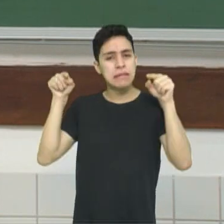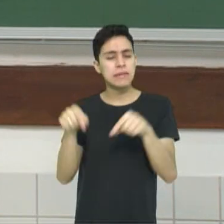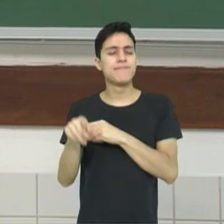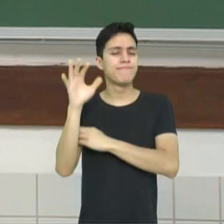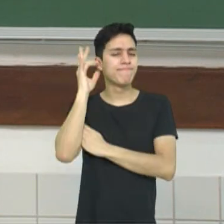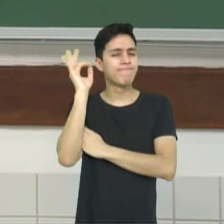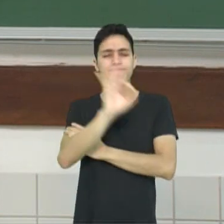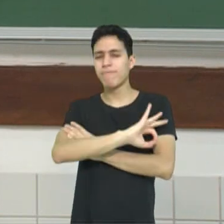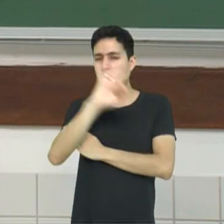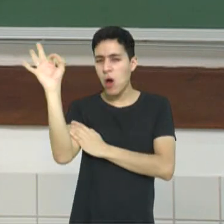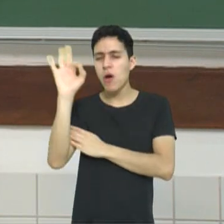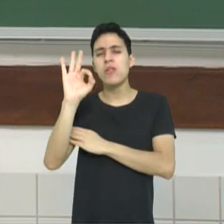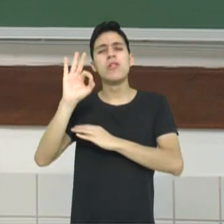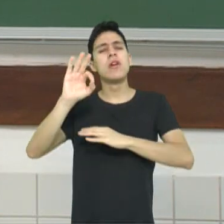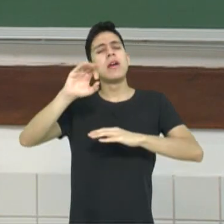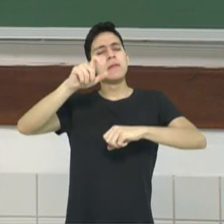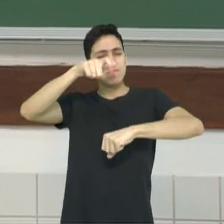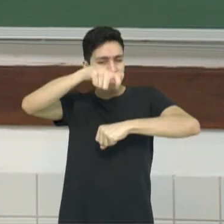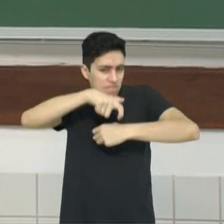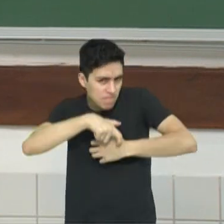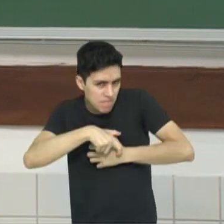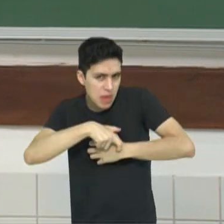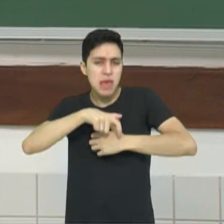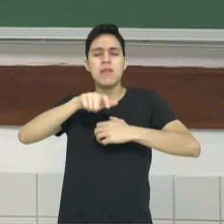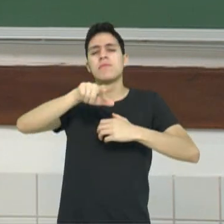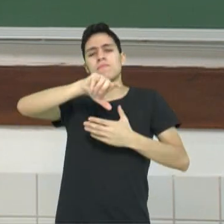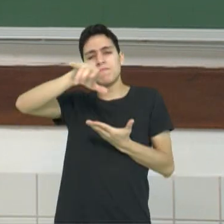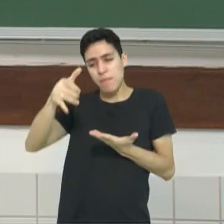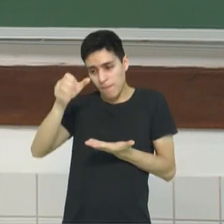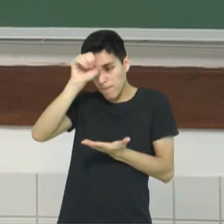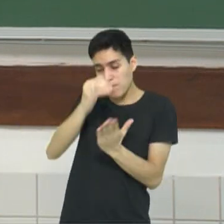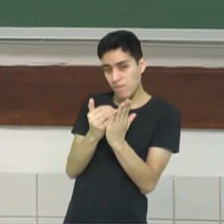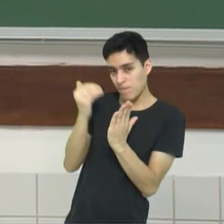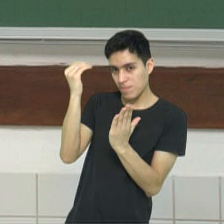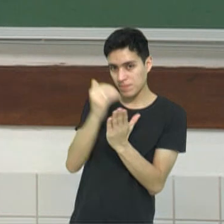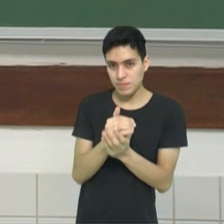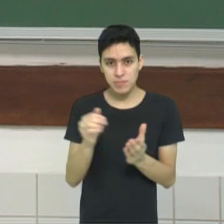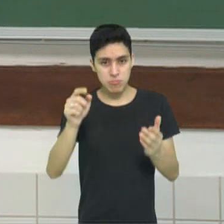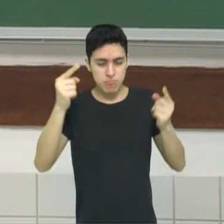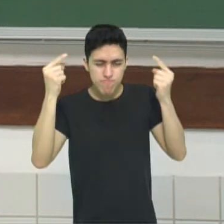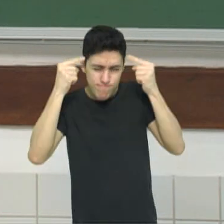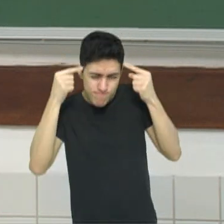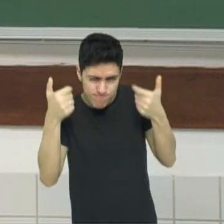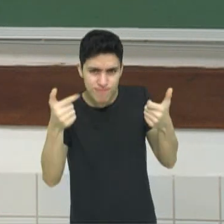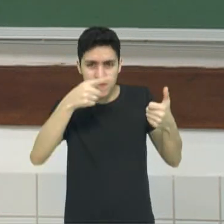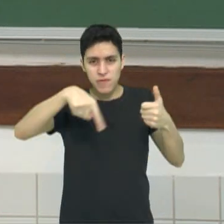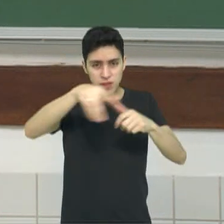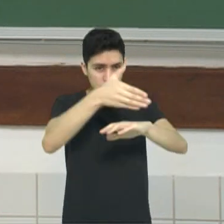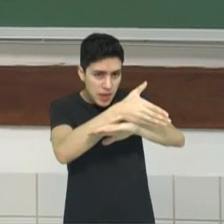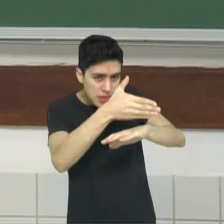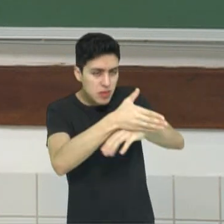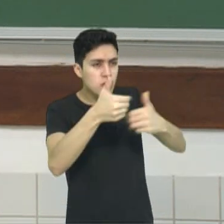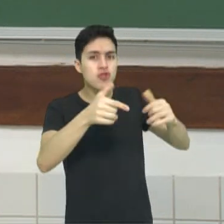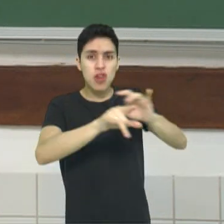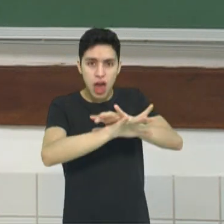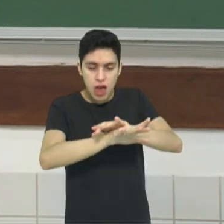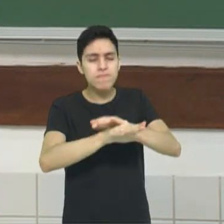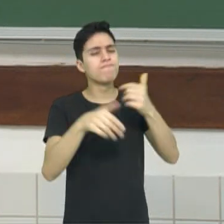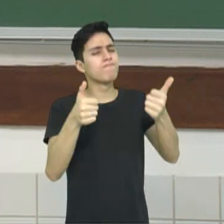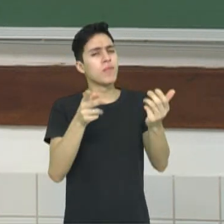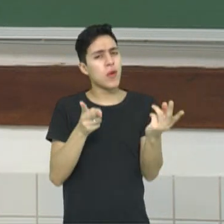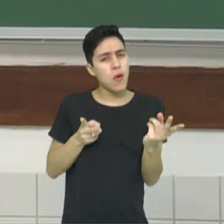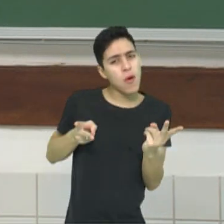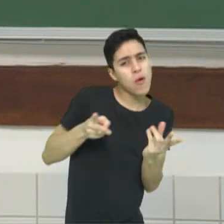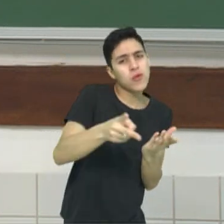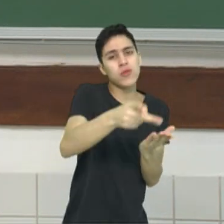excelente, é um momento de aprendizado muito rico. Se você tem participado, parabéns, continue, porque é assim que nós